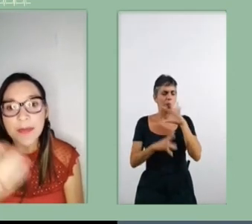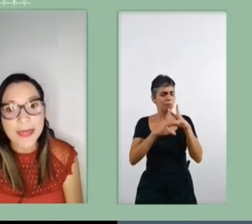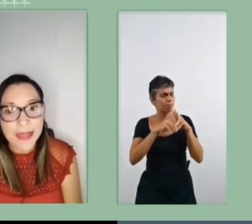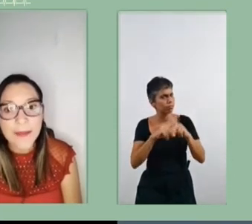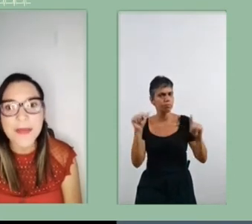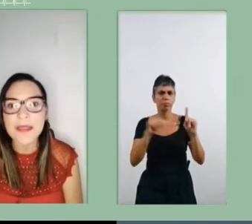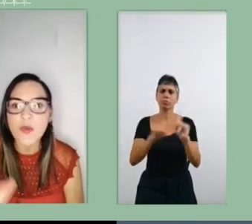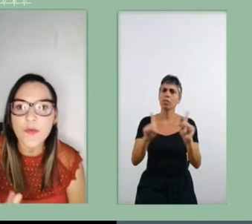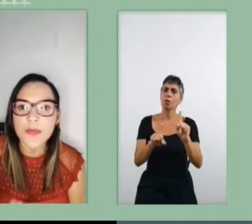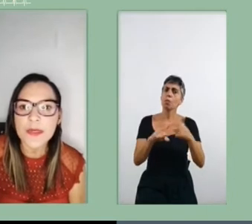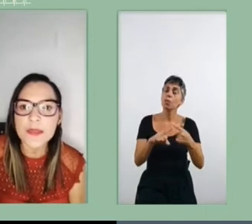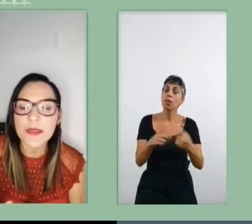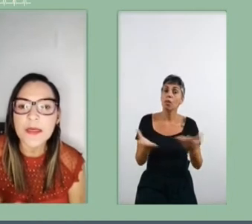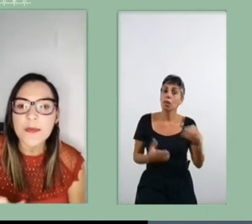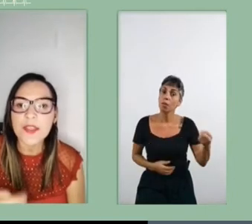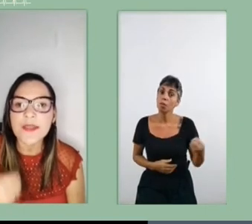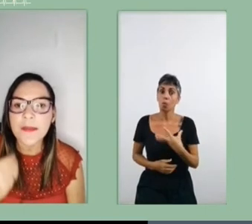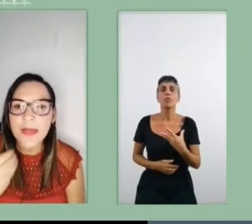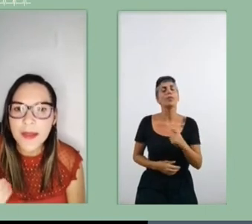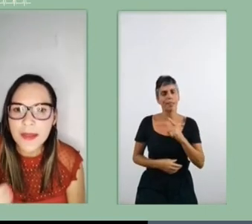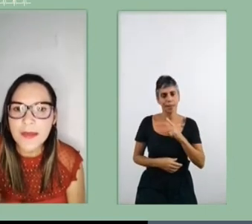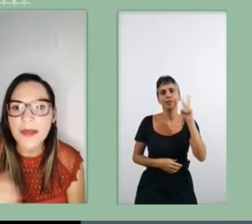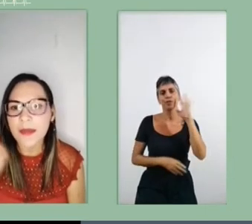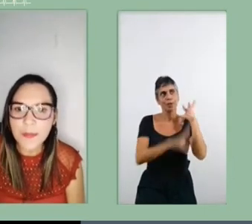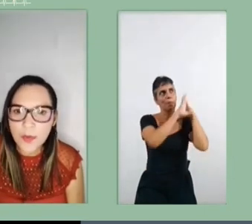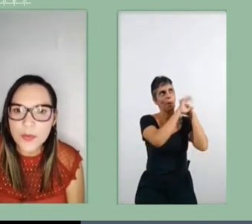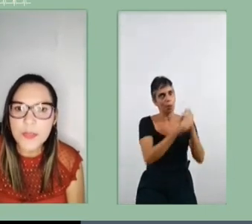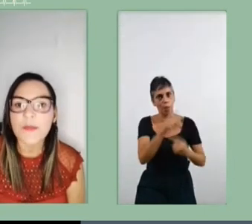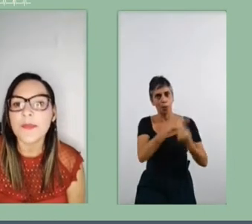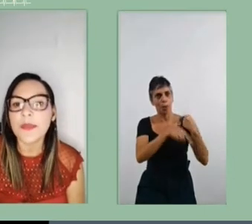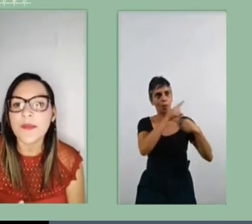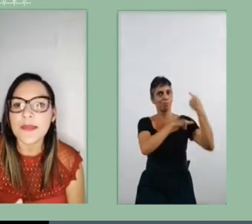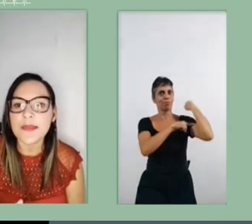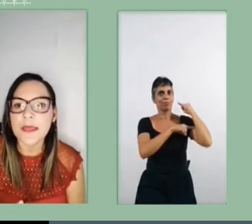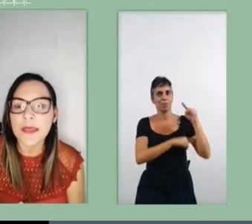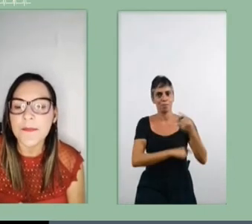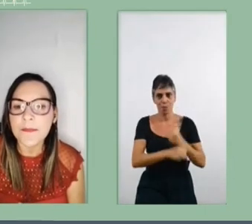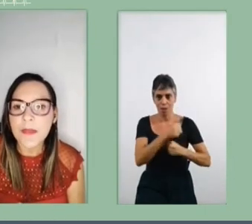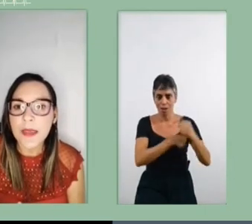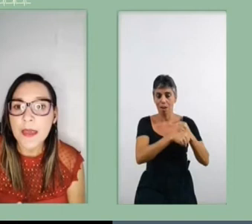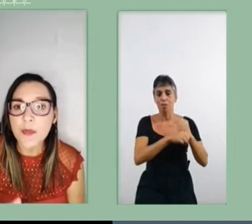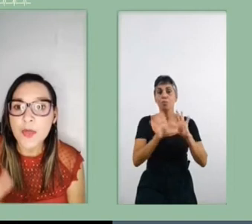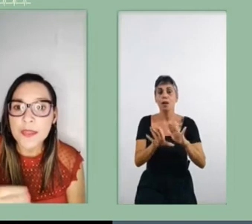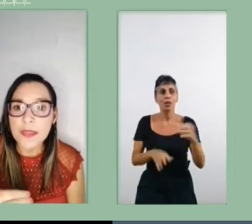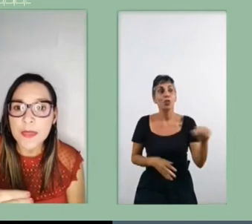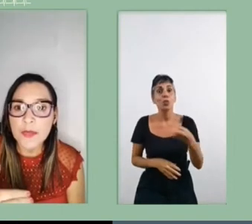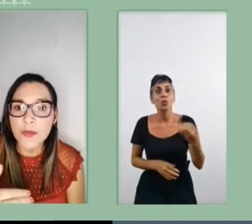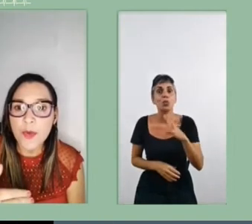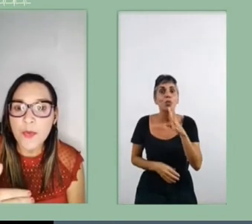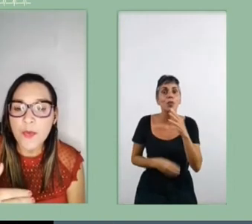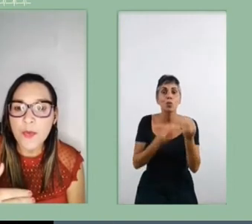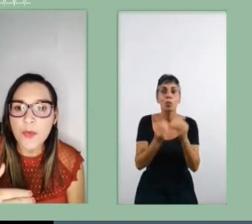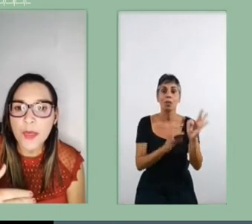assunto milenar, mas é novo, né? Assim, para a gente quebrar a barreira, quebrar tabus e fazer o nosso